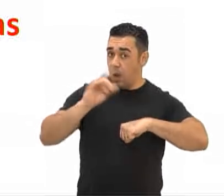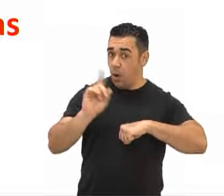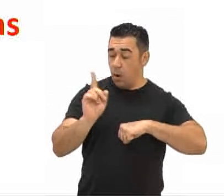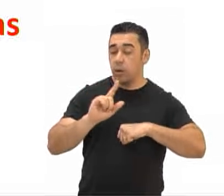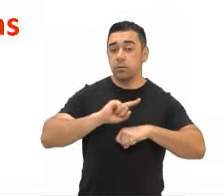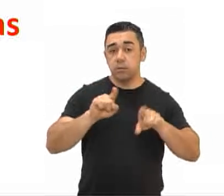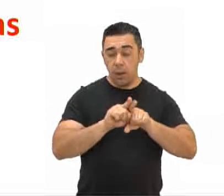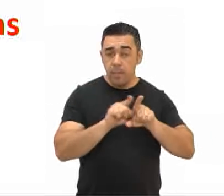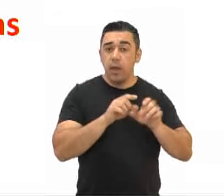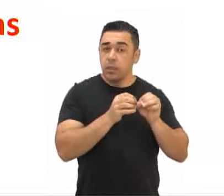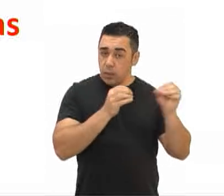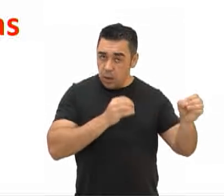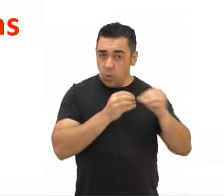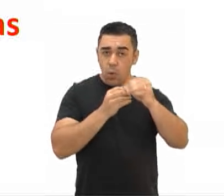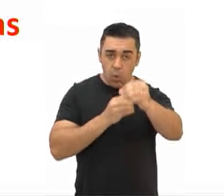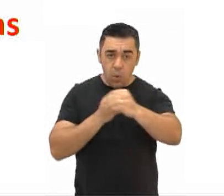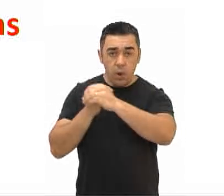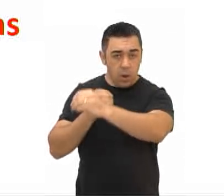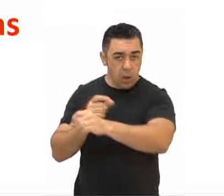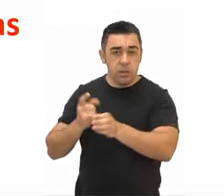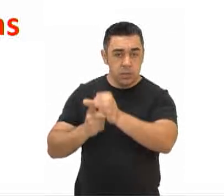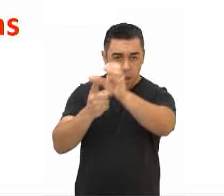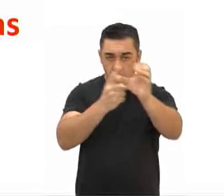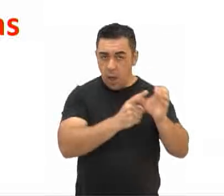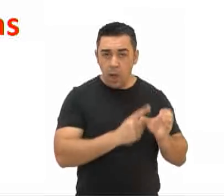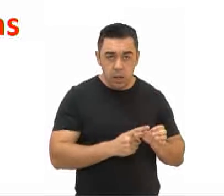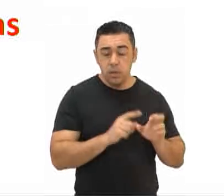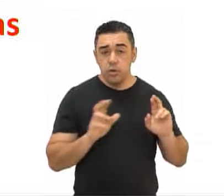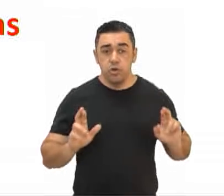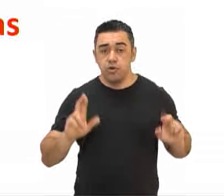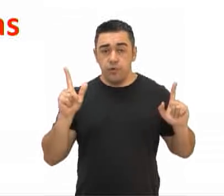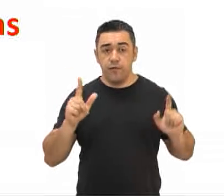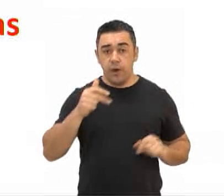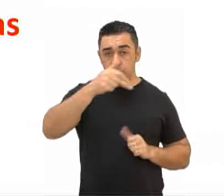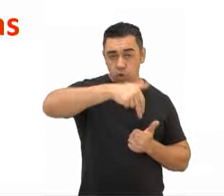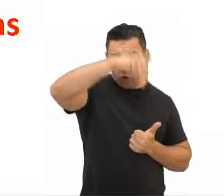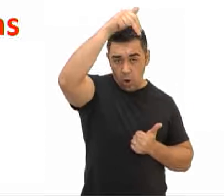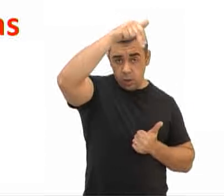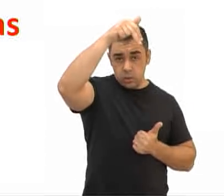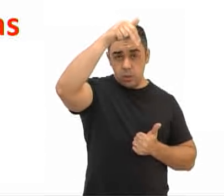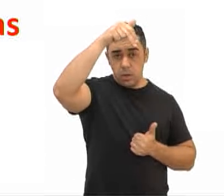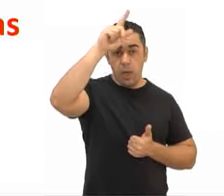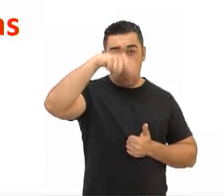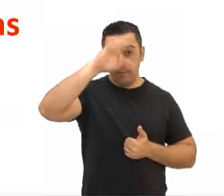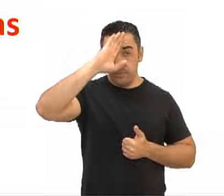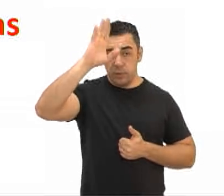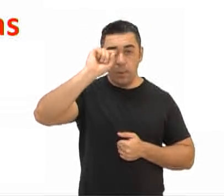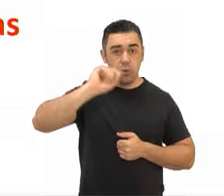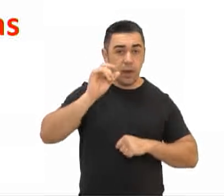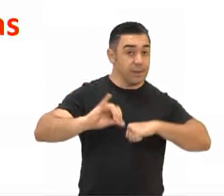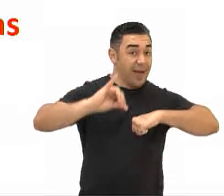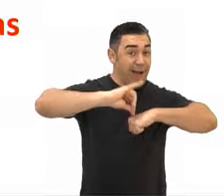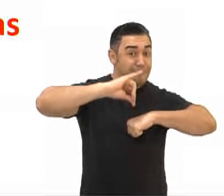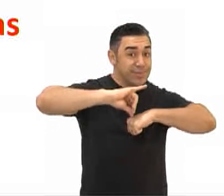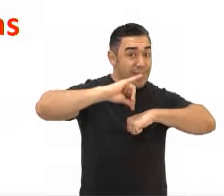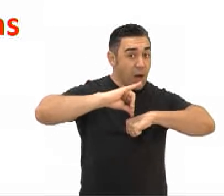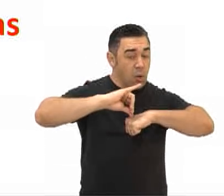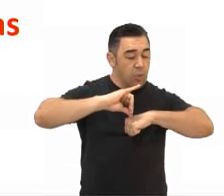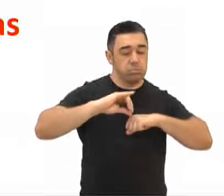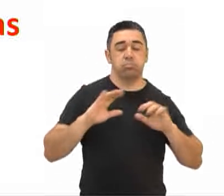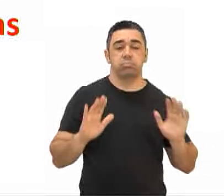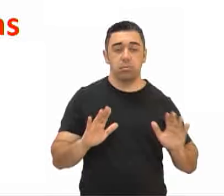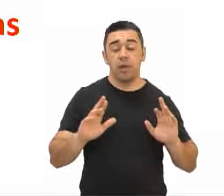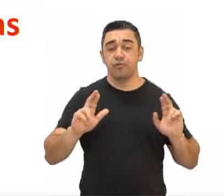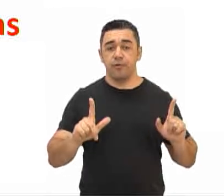em outras áreas dessas regiões. Então, diferente do norte e do centro-oeste, que as populações estavam concentradas mais nas